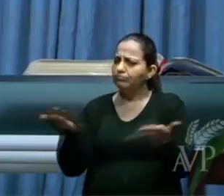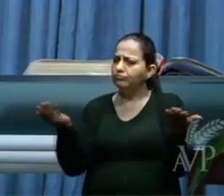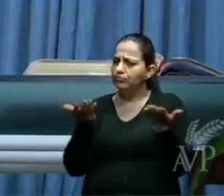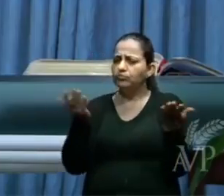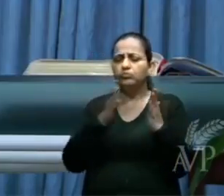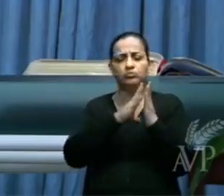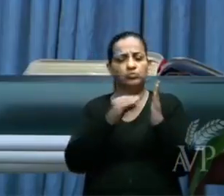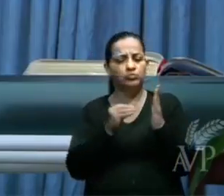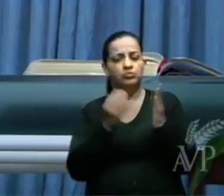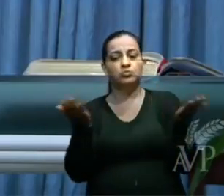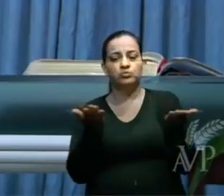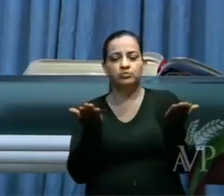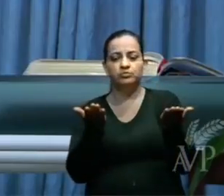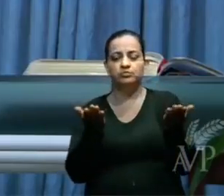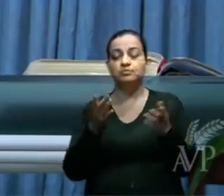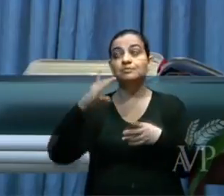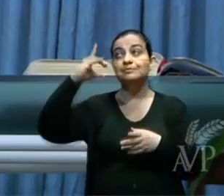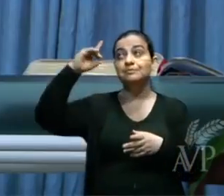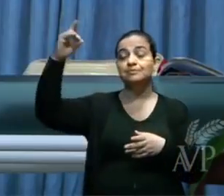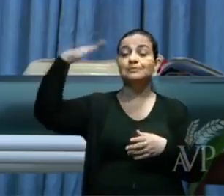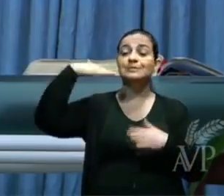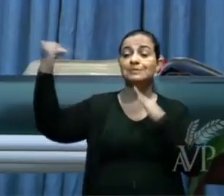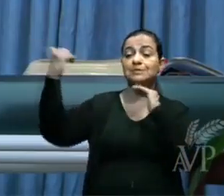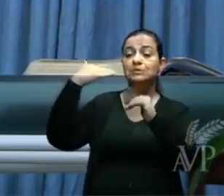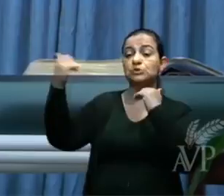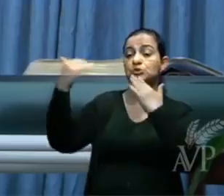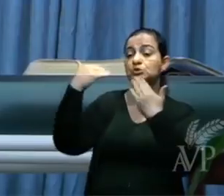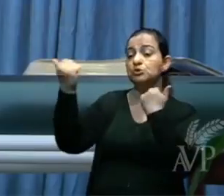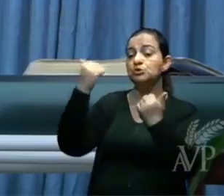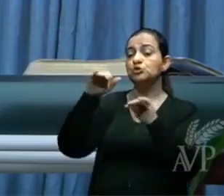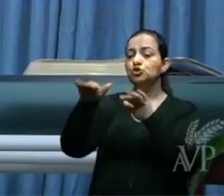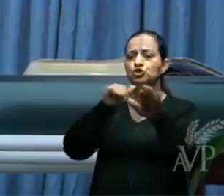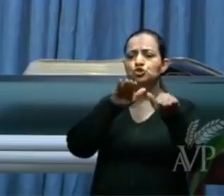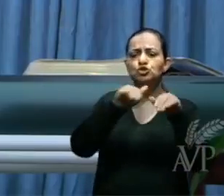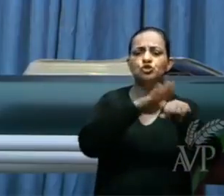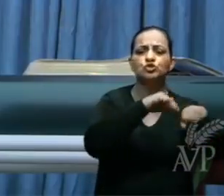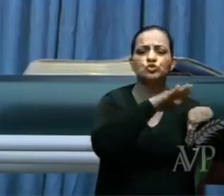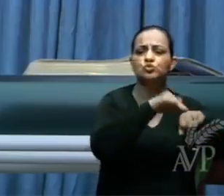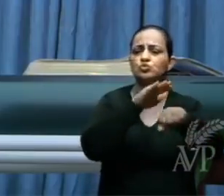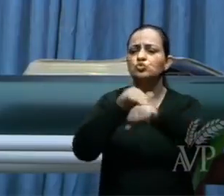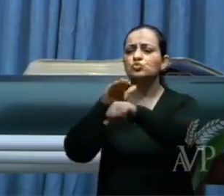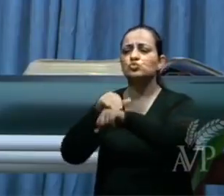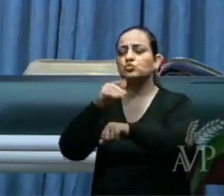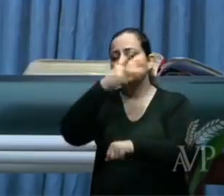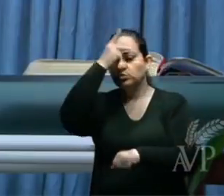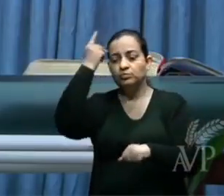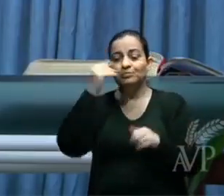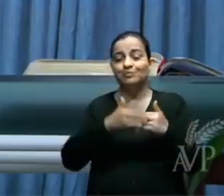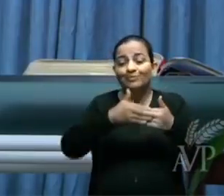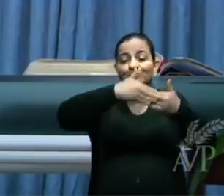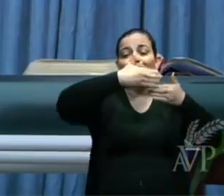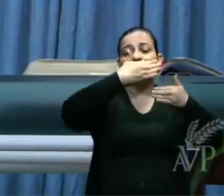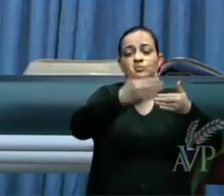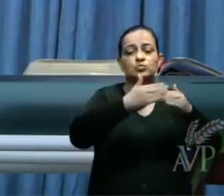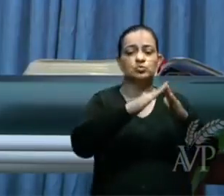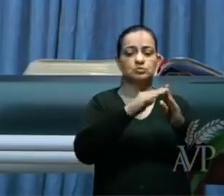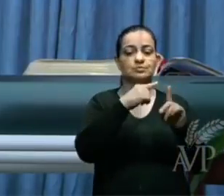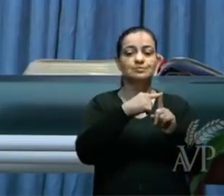que deus está chamando sua noiva para fora de uma igreja